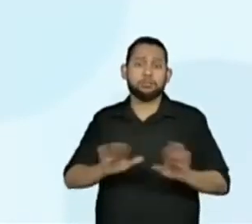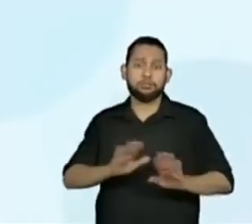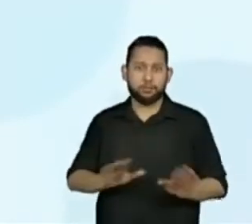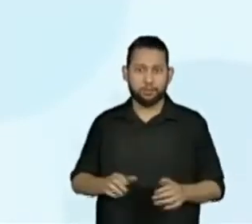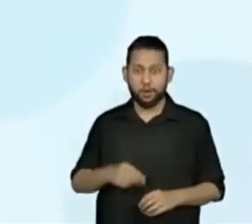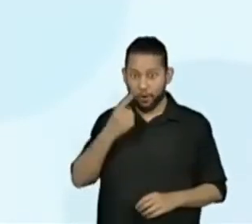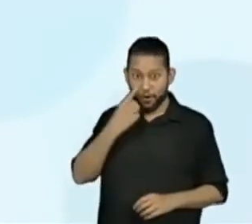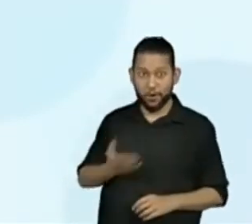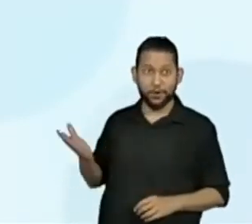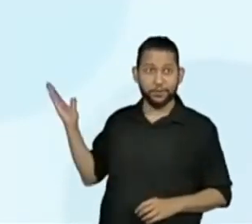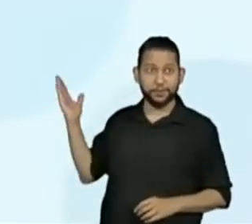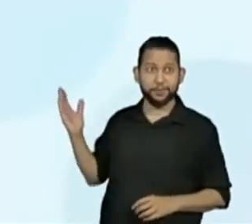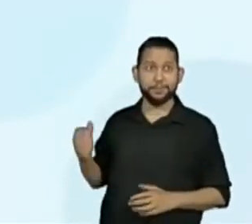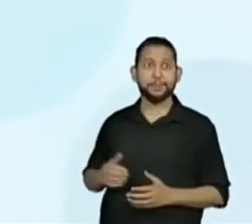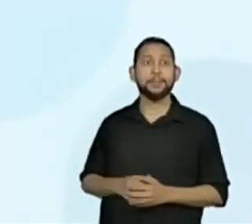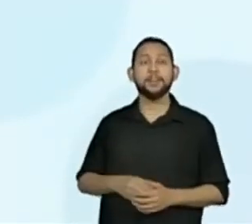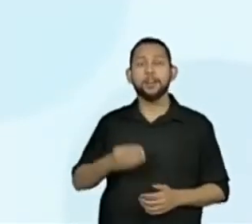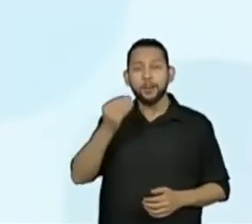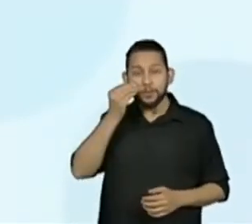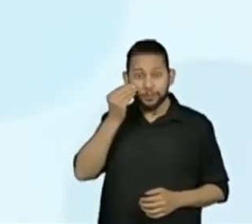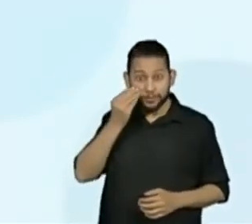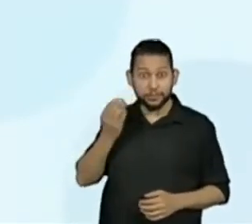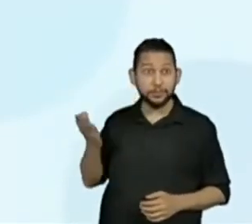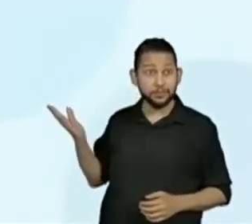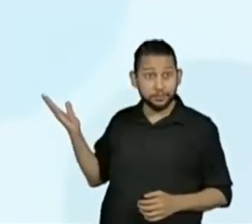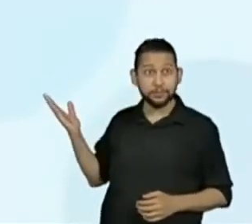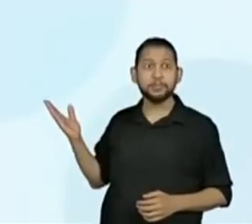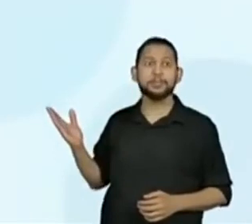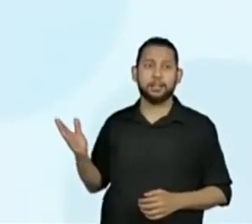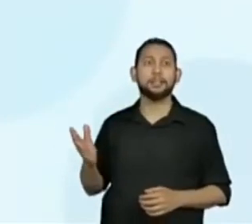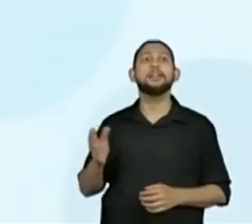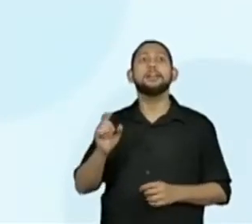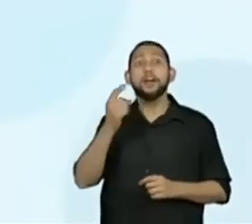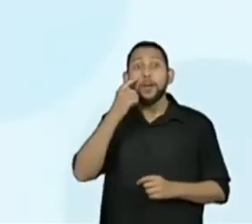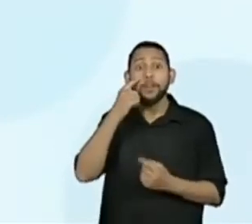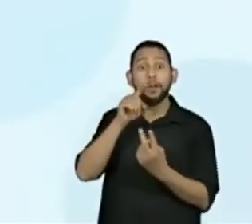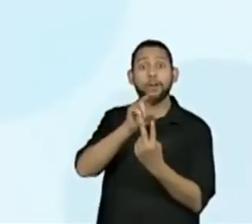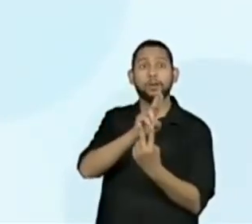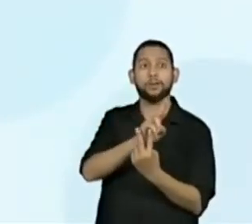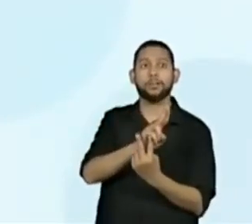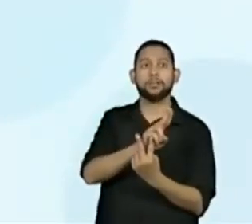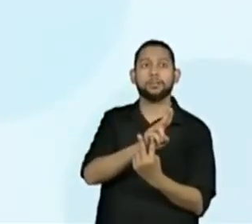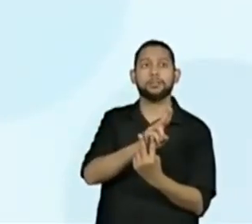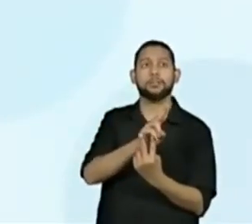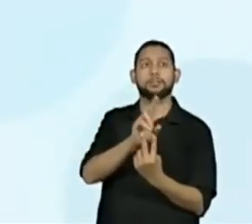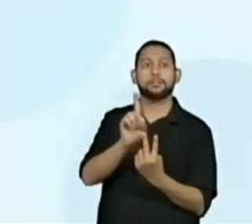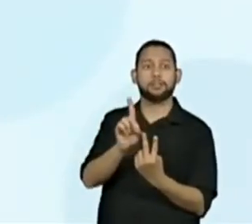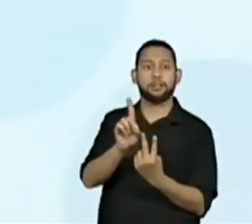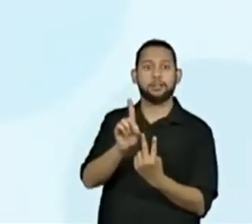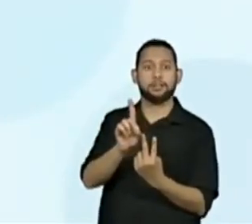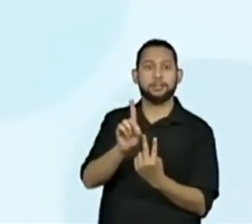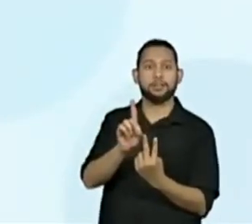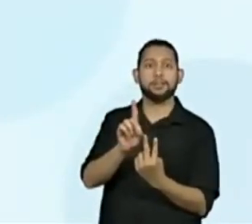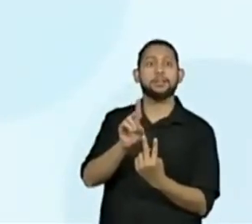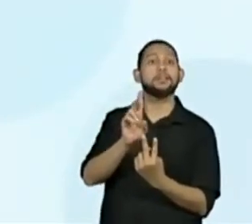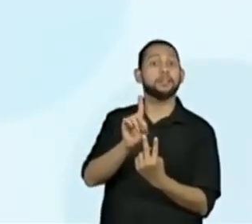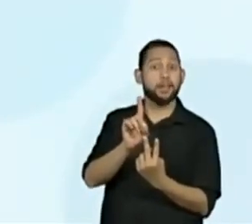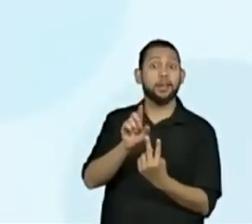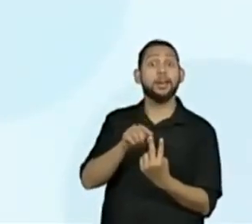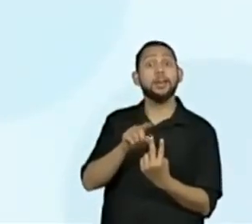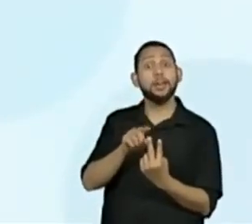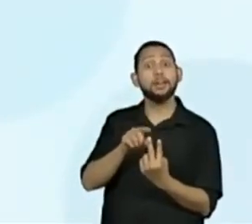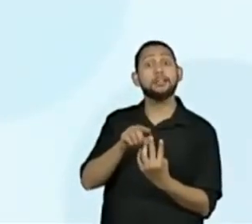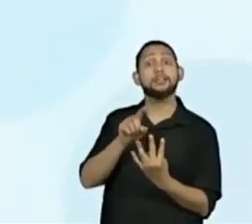só. Temos aqui o número 19, uma dezena e 9 unidades. Então, antes do 2020,